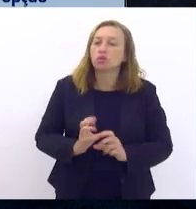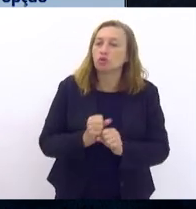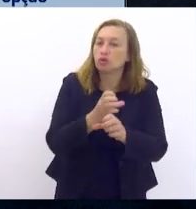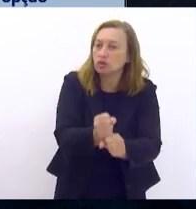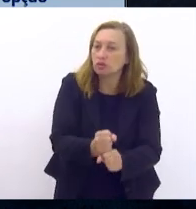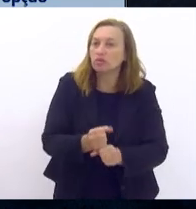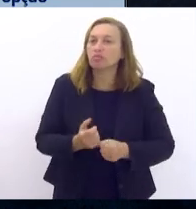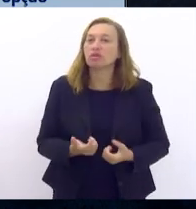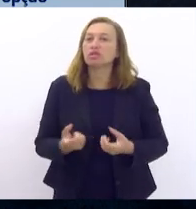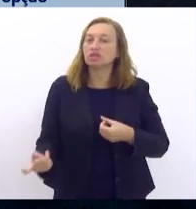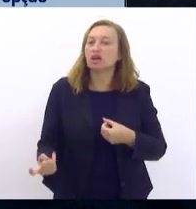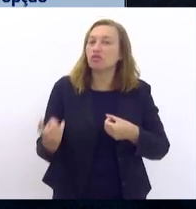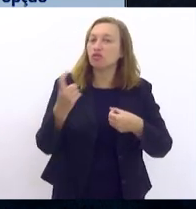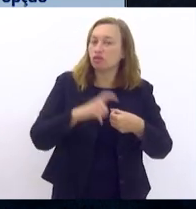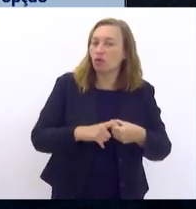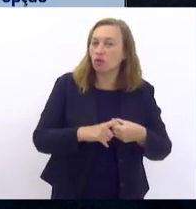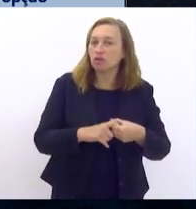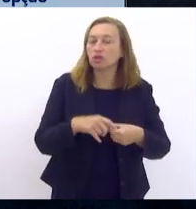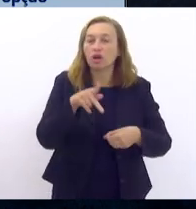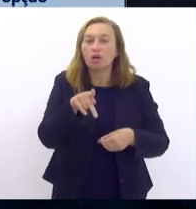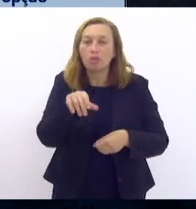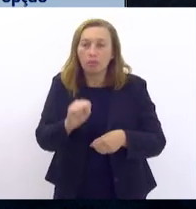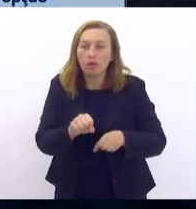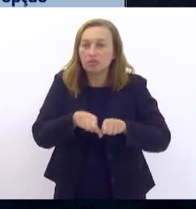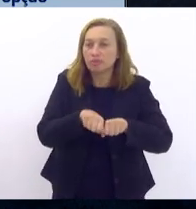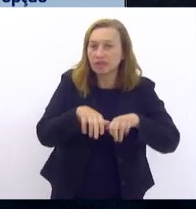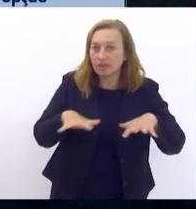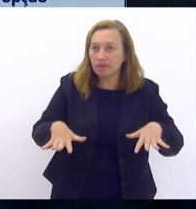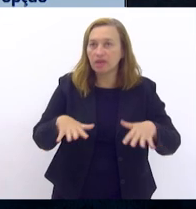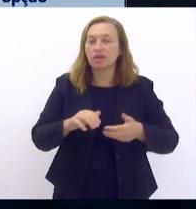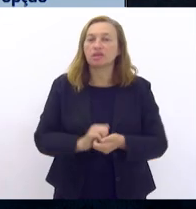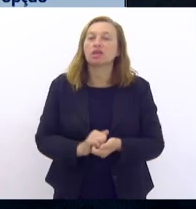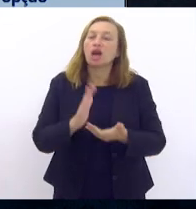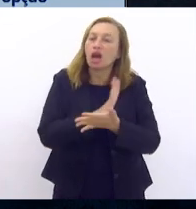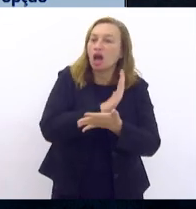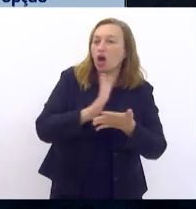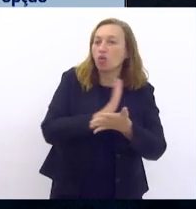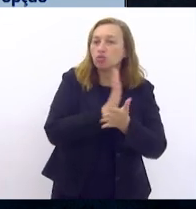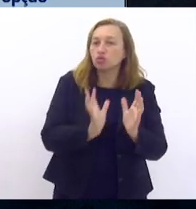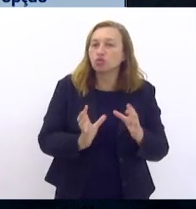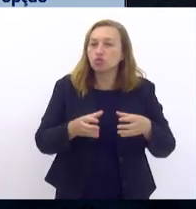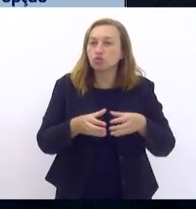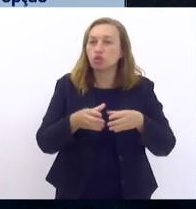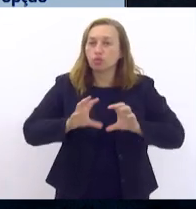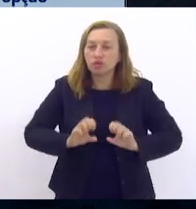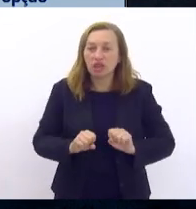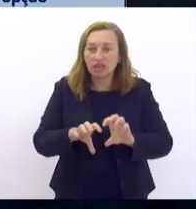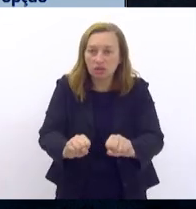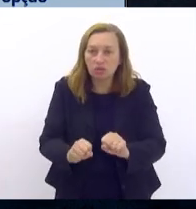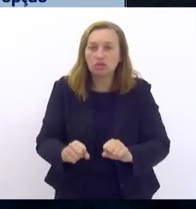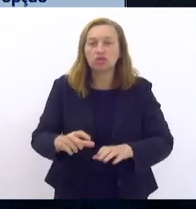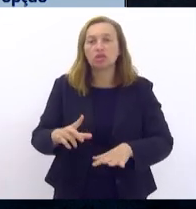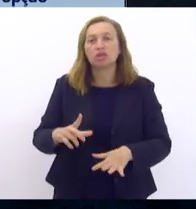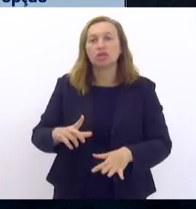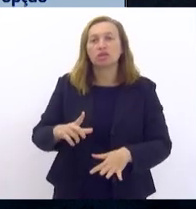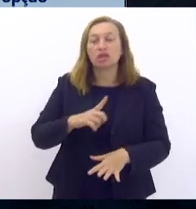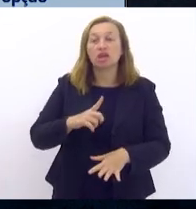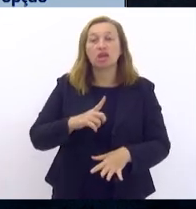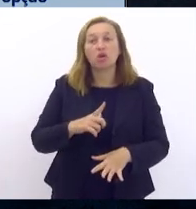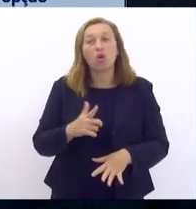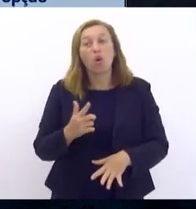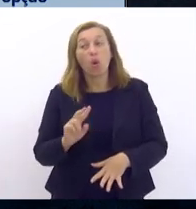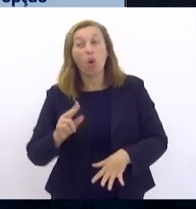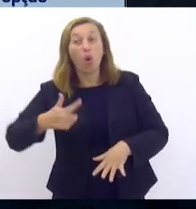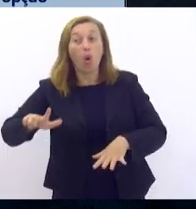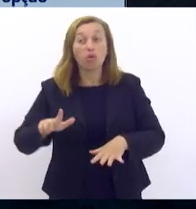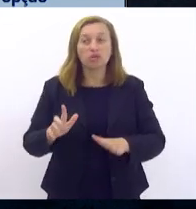na retomada pode pandêmica né É algumas cooperativas estão funcionando mas não todas a